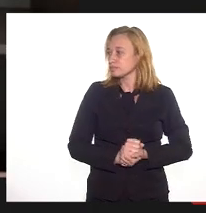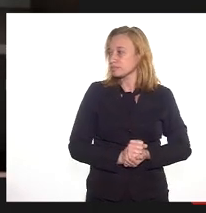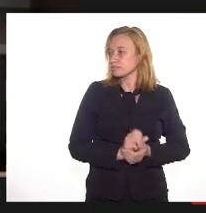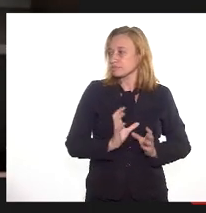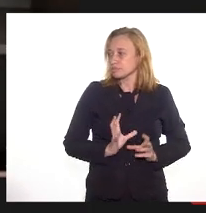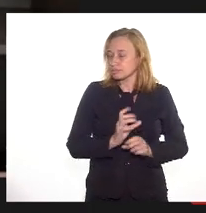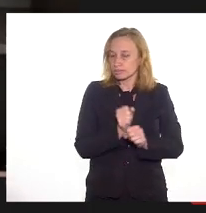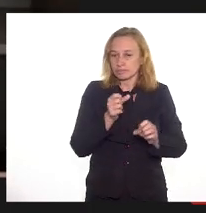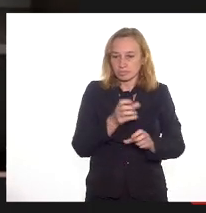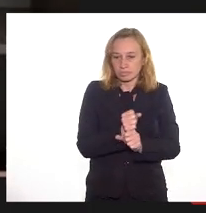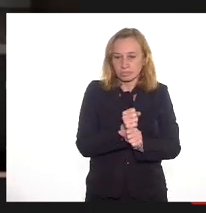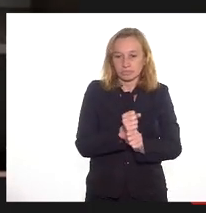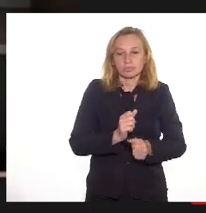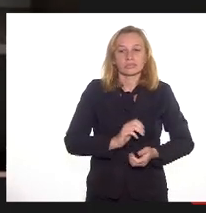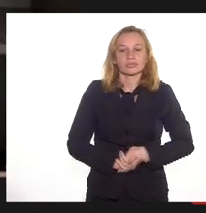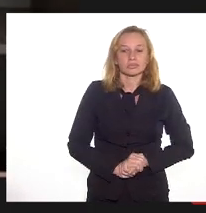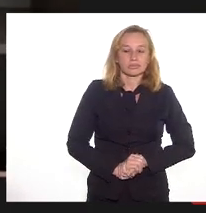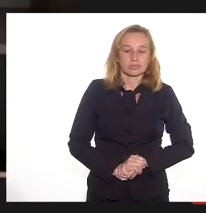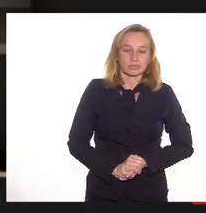ponta, né, que